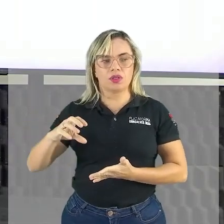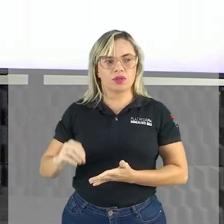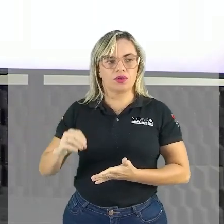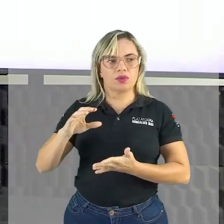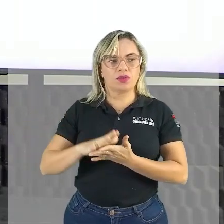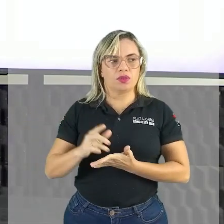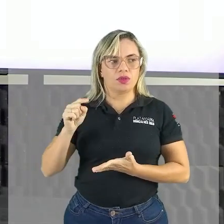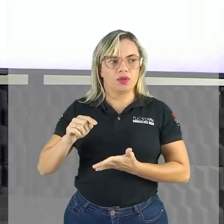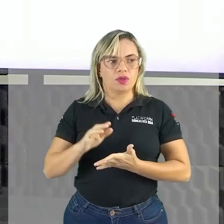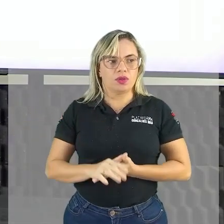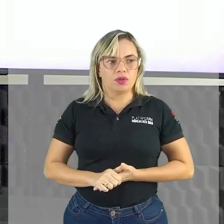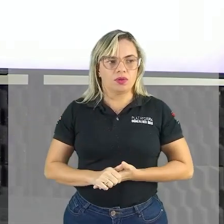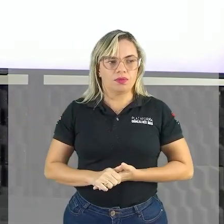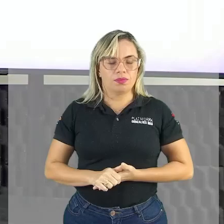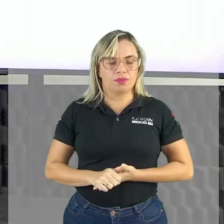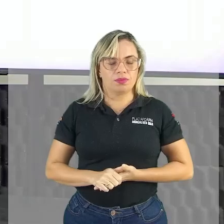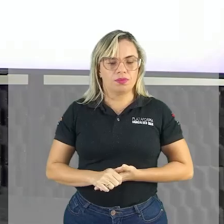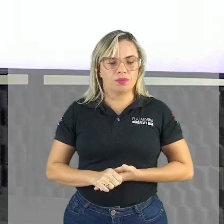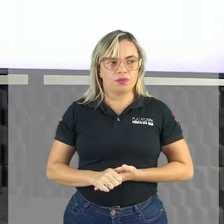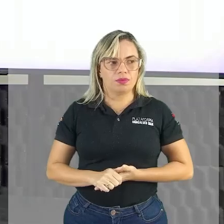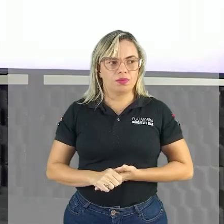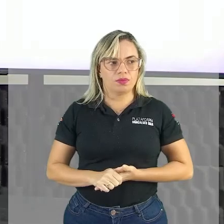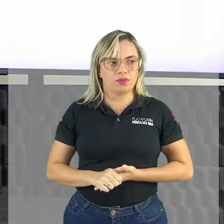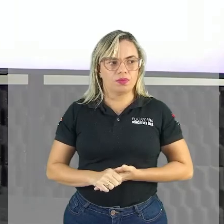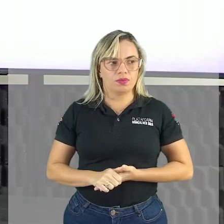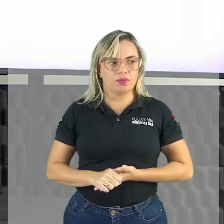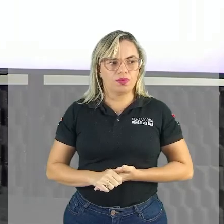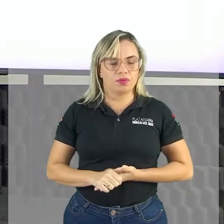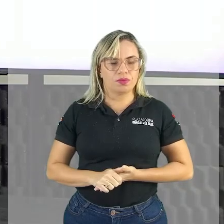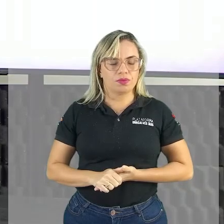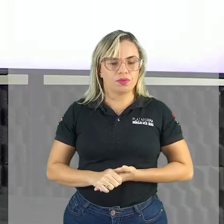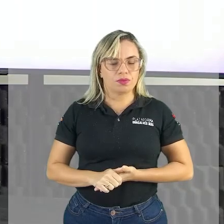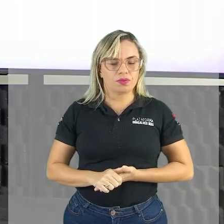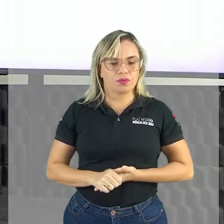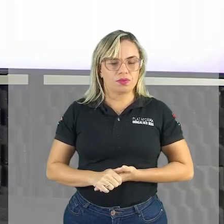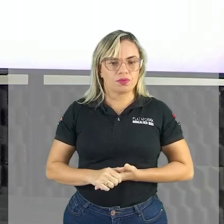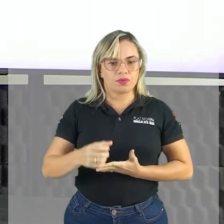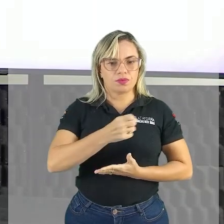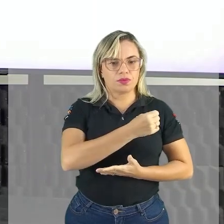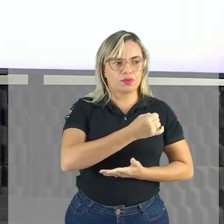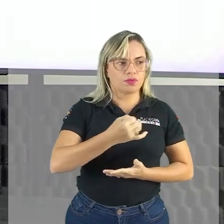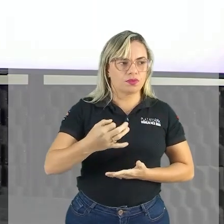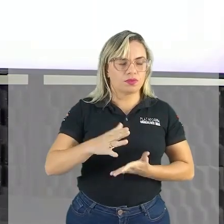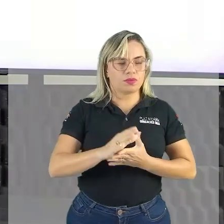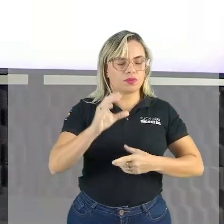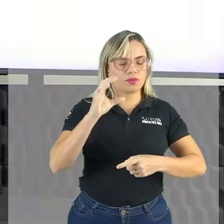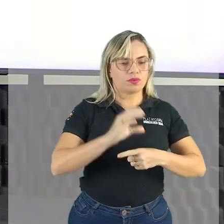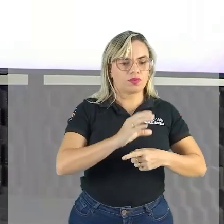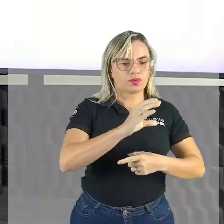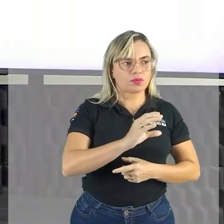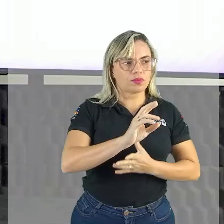2 carbonos, 3, 4, 5, 6 hidrogênios, 1 oxigênio.